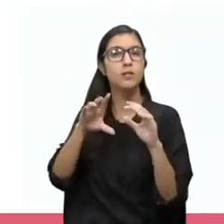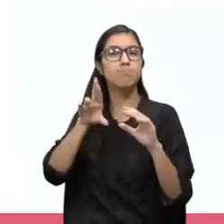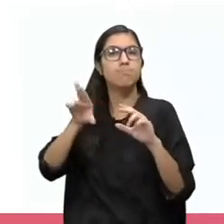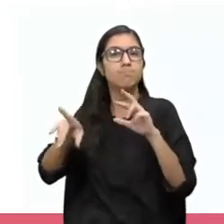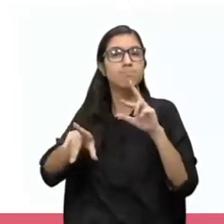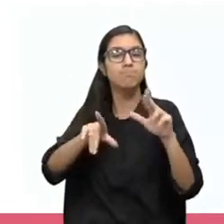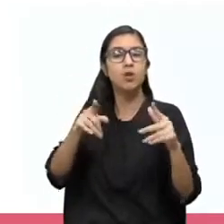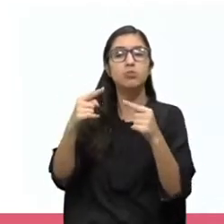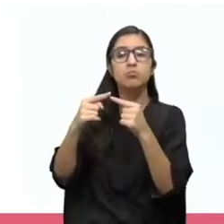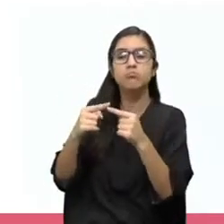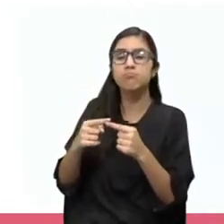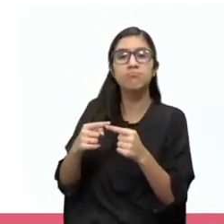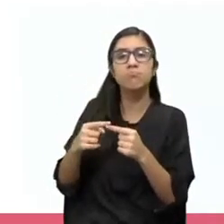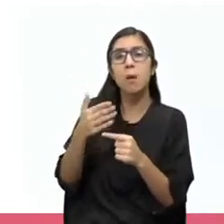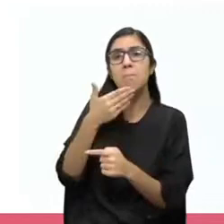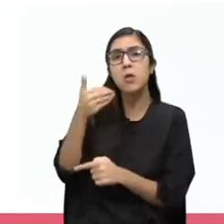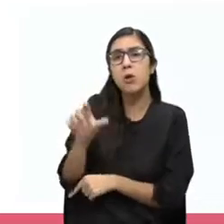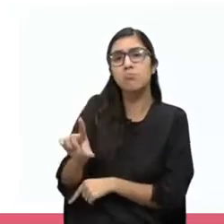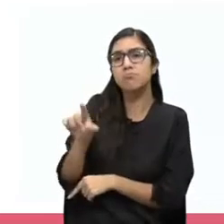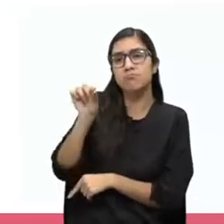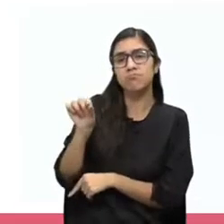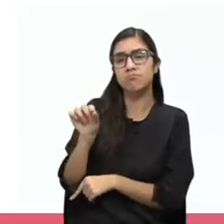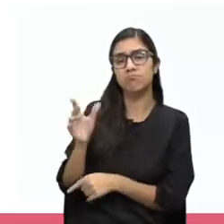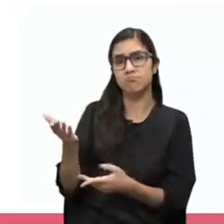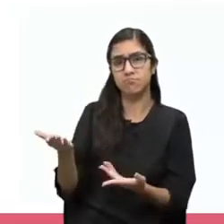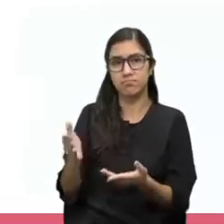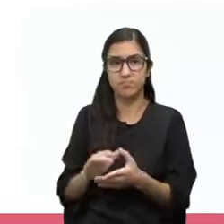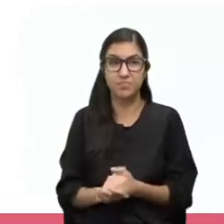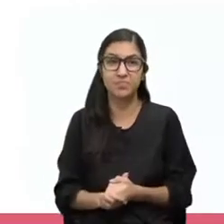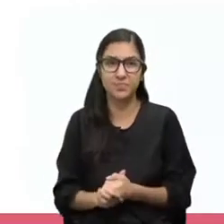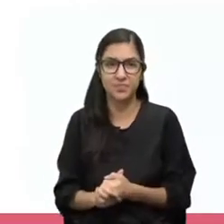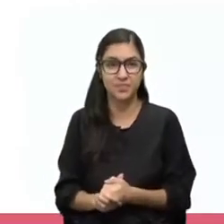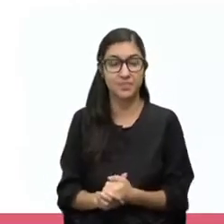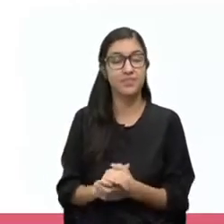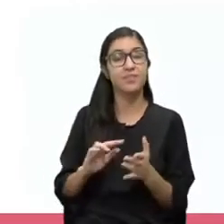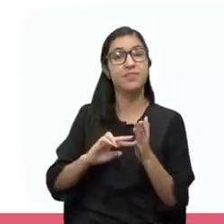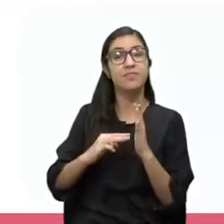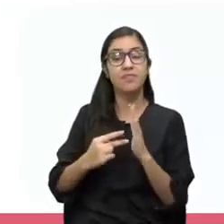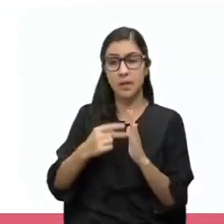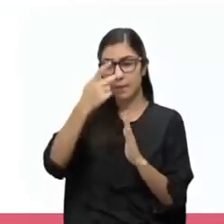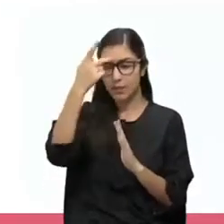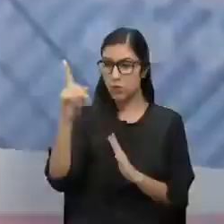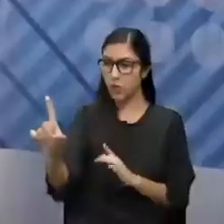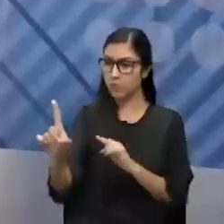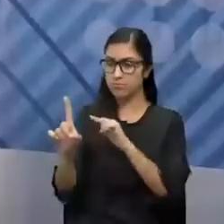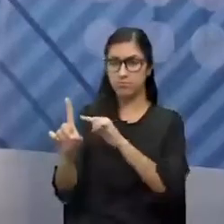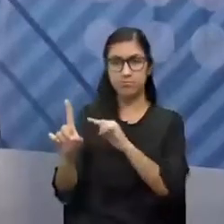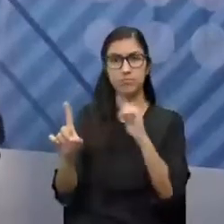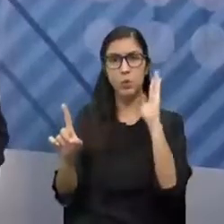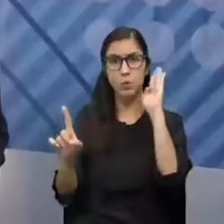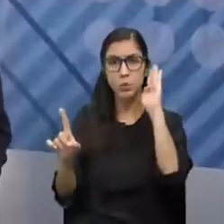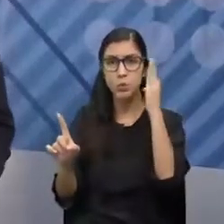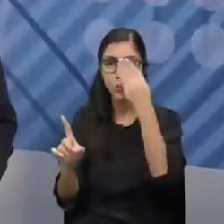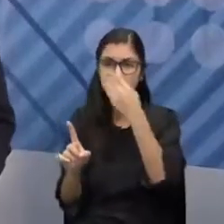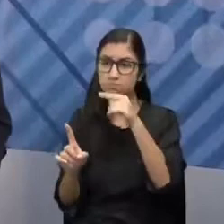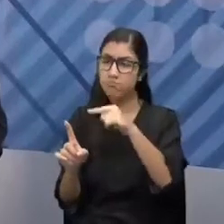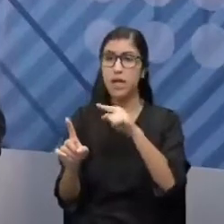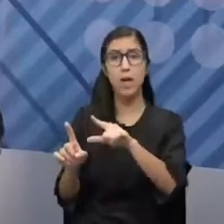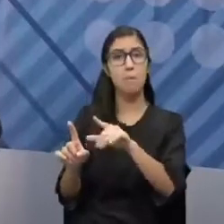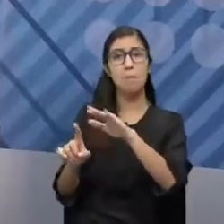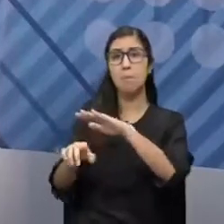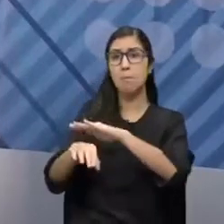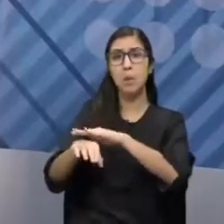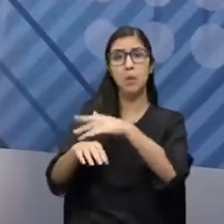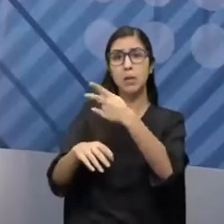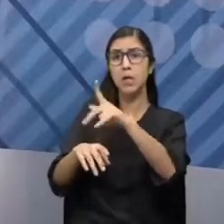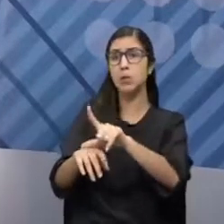de acordo com o que for mais conveniente a cada uma delas. Isso quer dizer, a pessoa com surdo-cegueira é a pessoa que escolhe